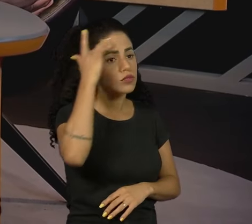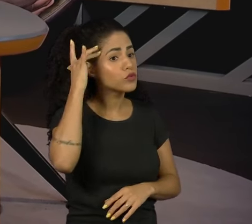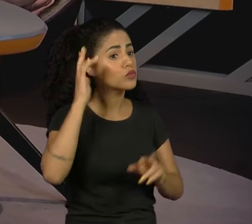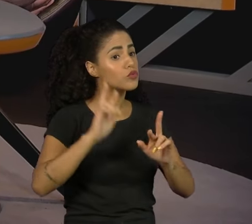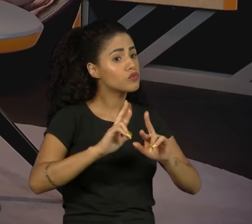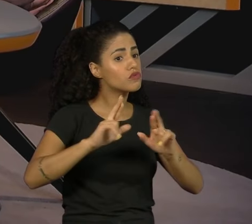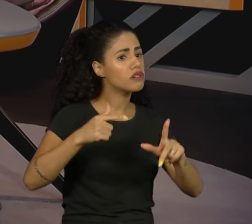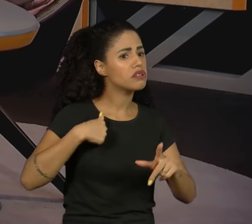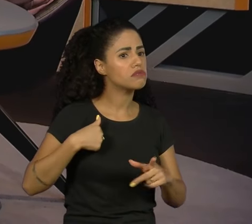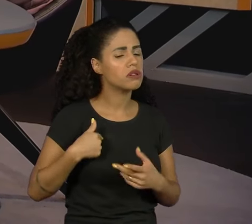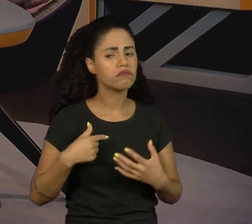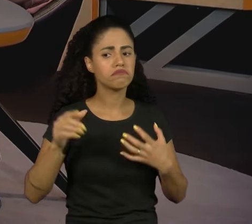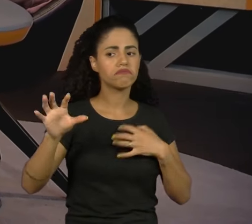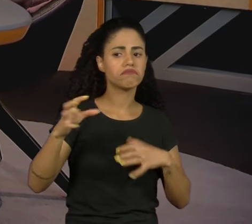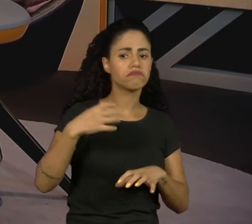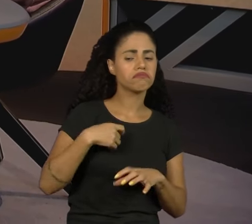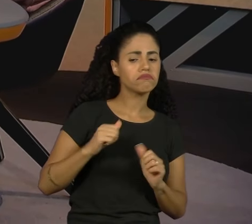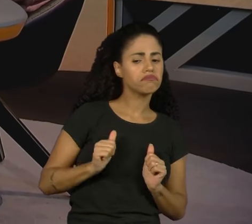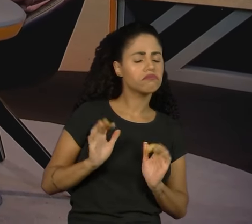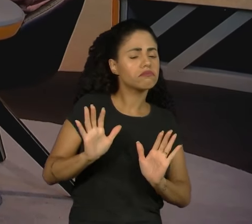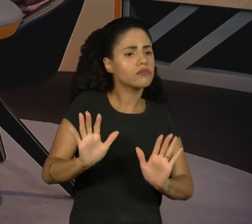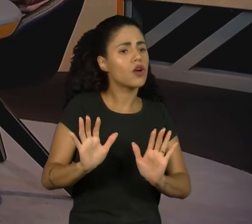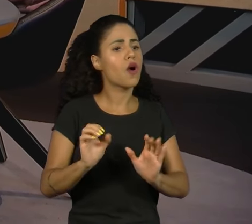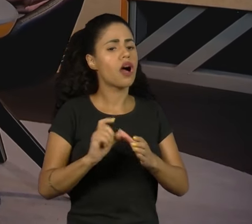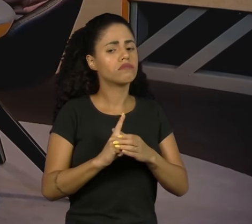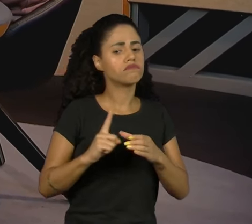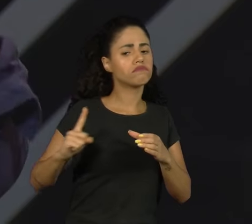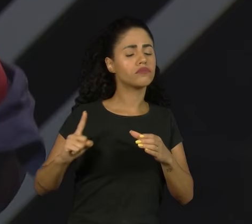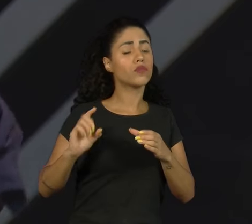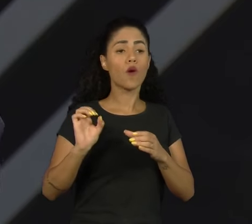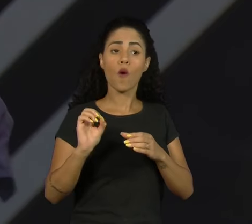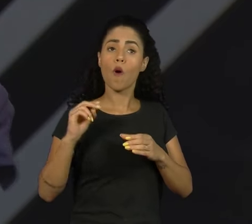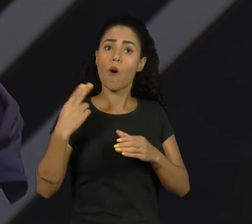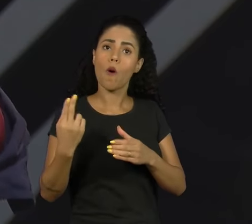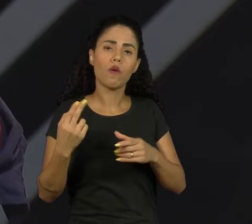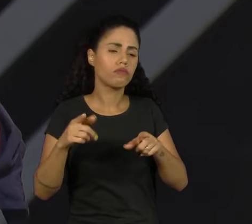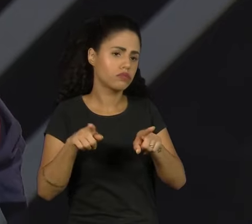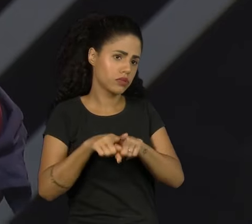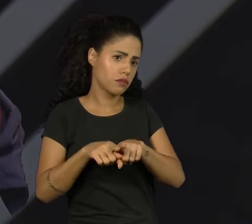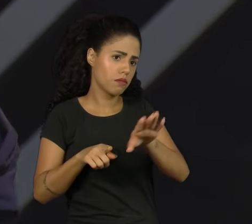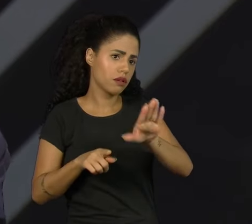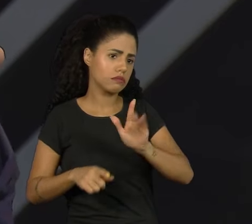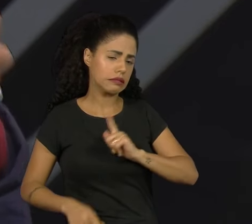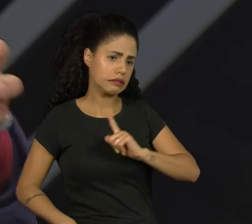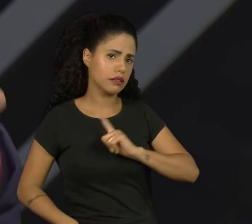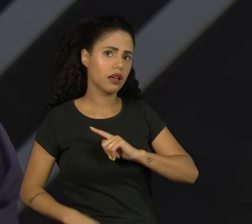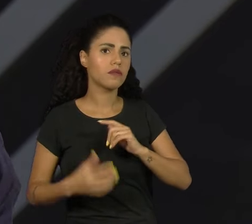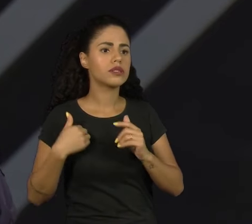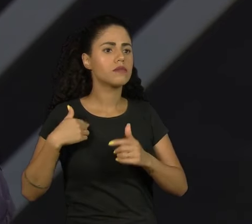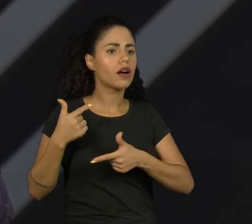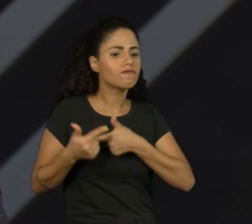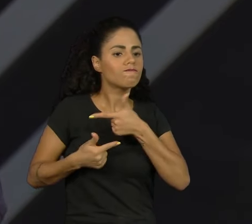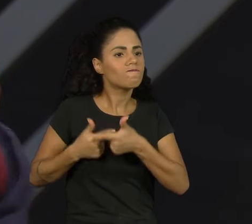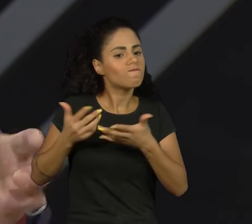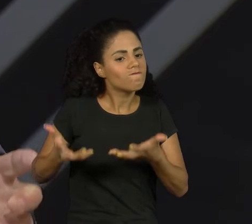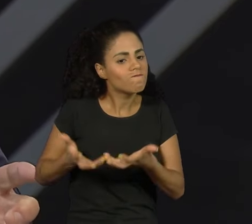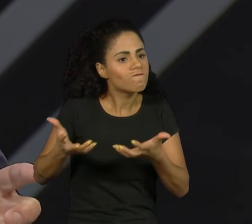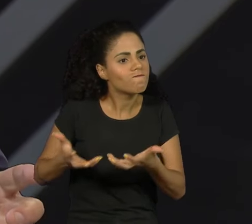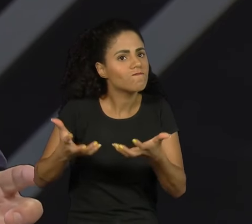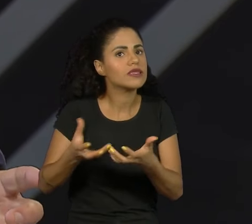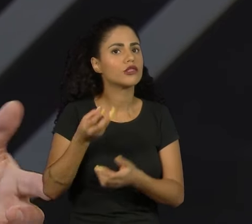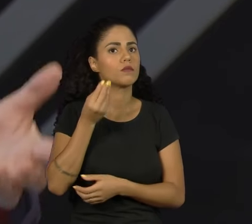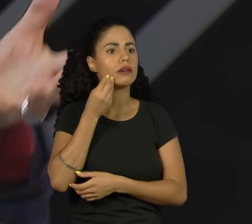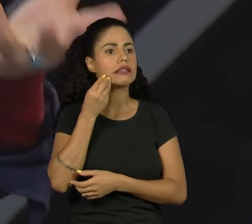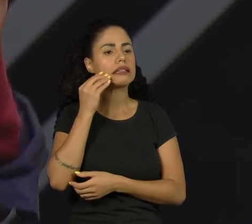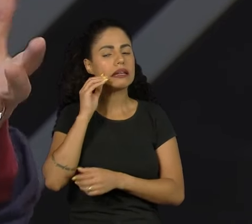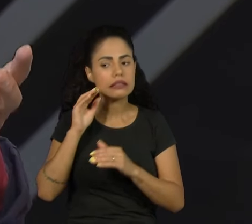mais apático, distante, e um pouco você tem que trabalhar na sua